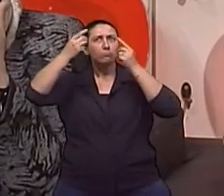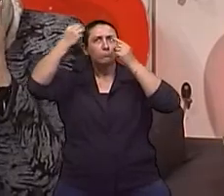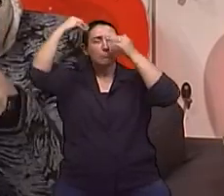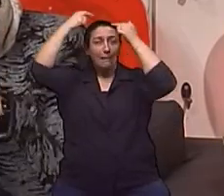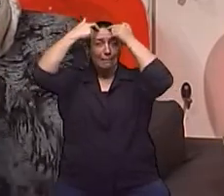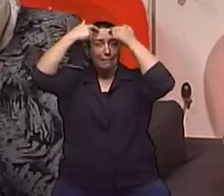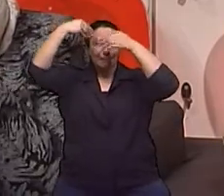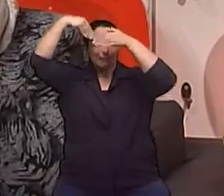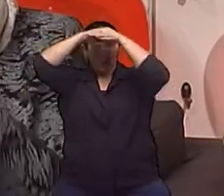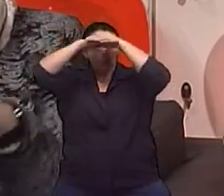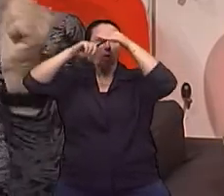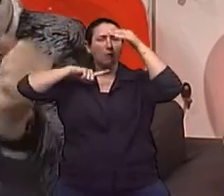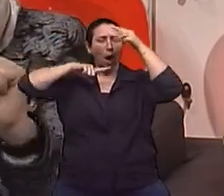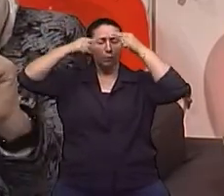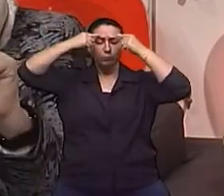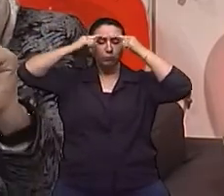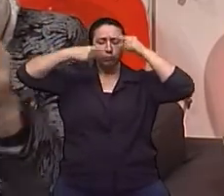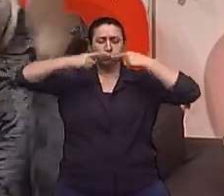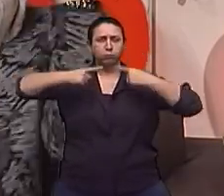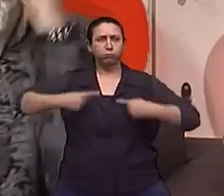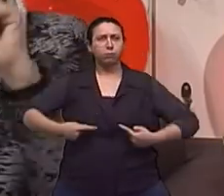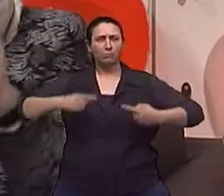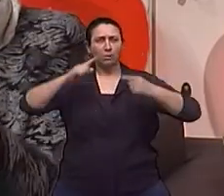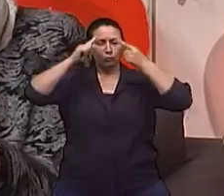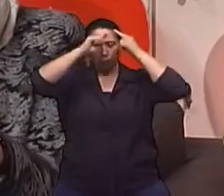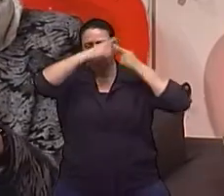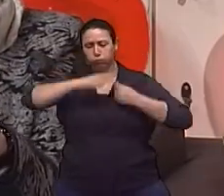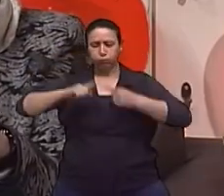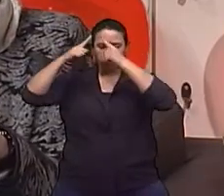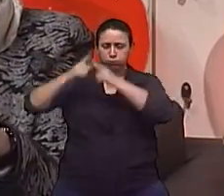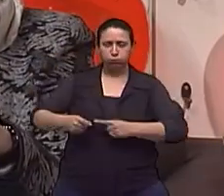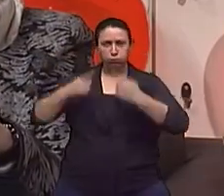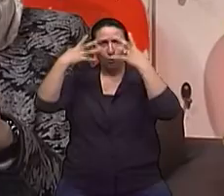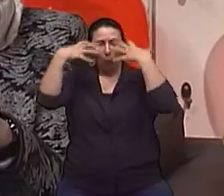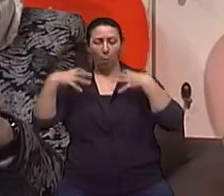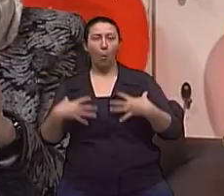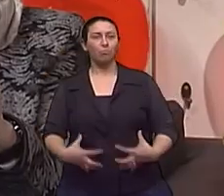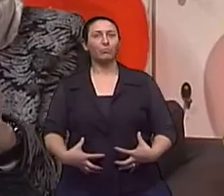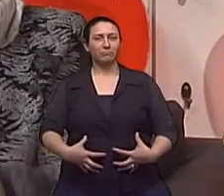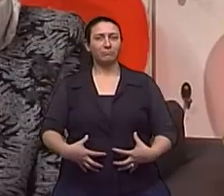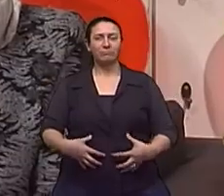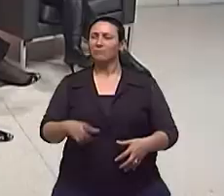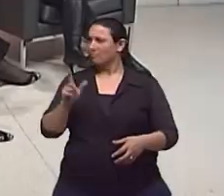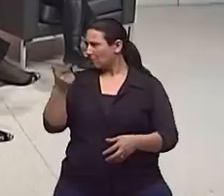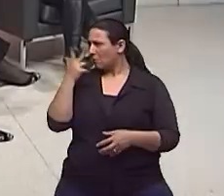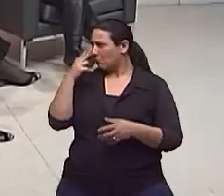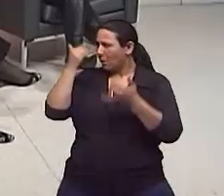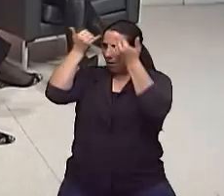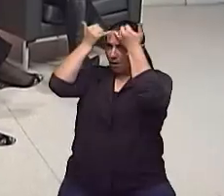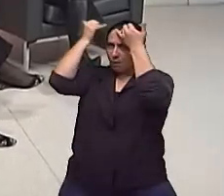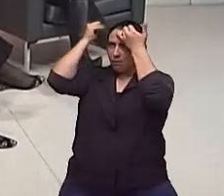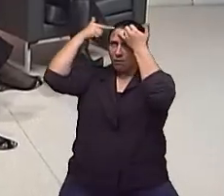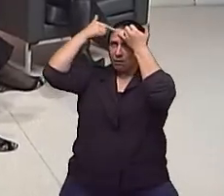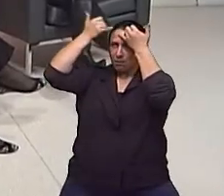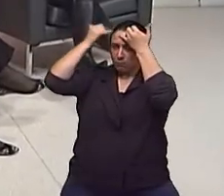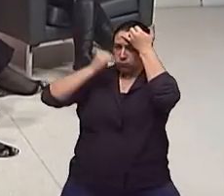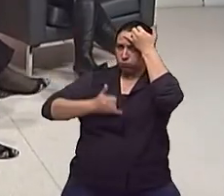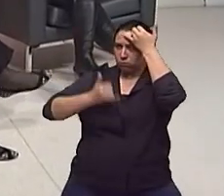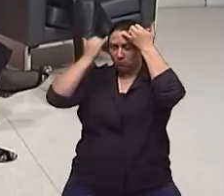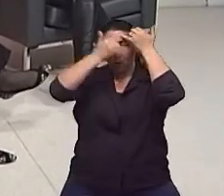dirige esse servo como se ela fosse um piloto e o certo fosse o carro como se fosse uma onda elétrica em volta